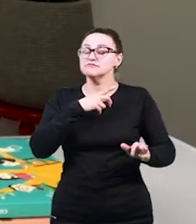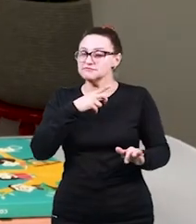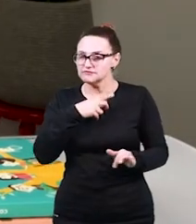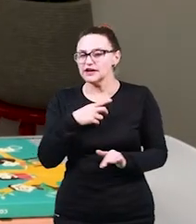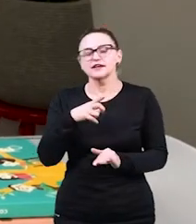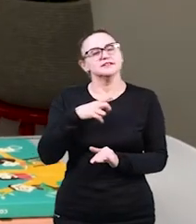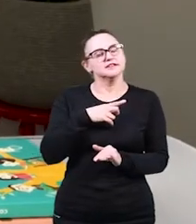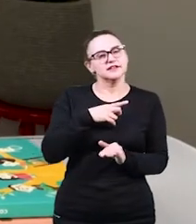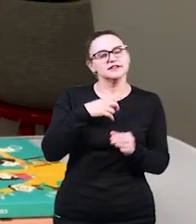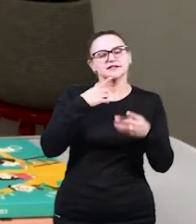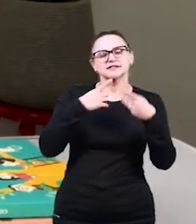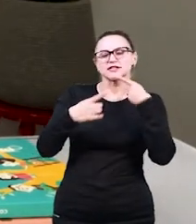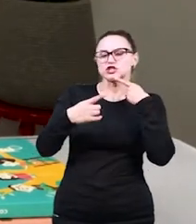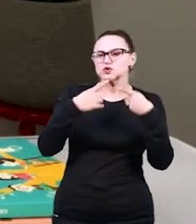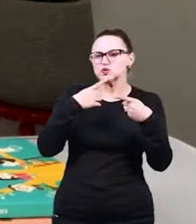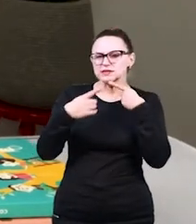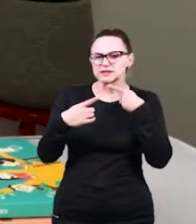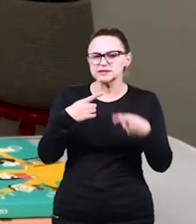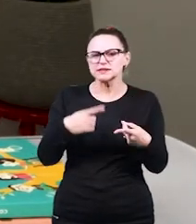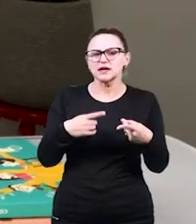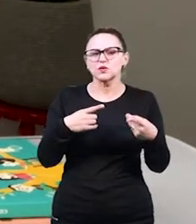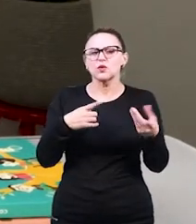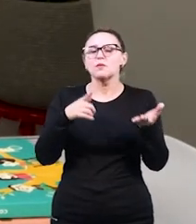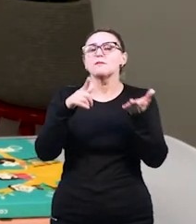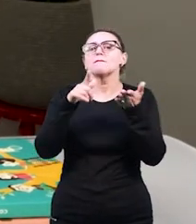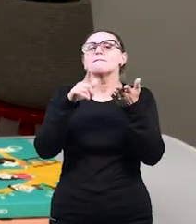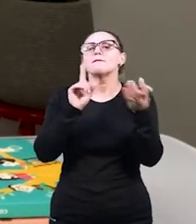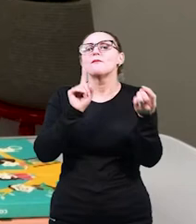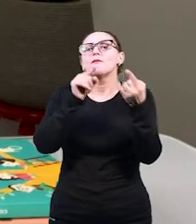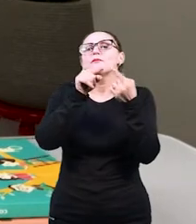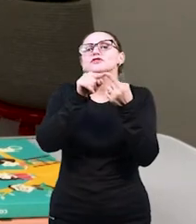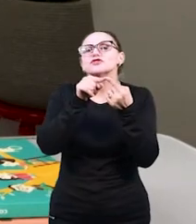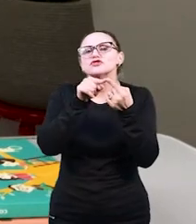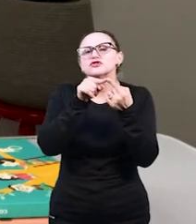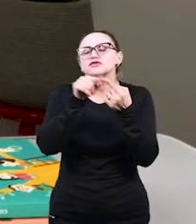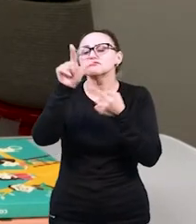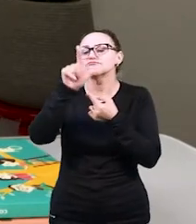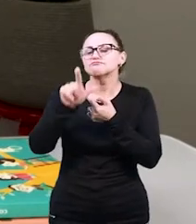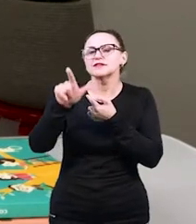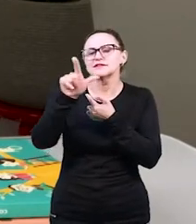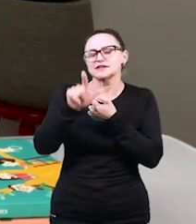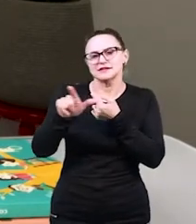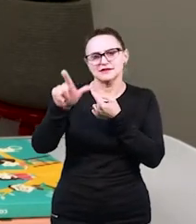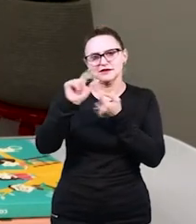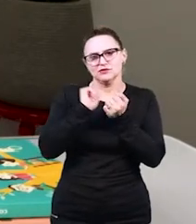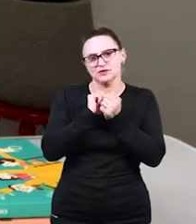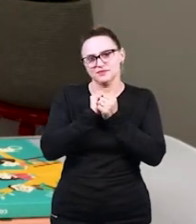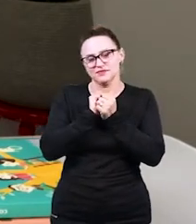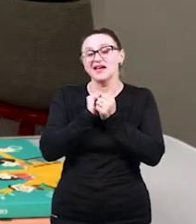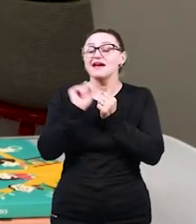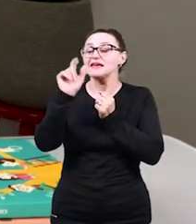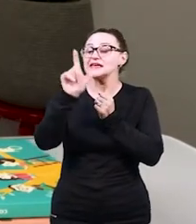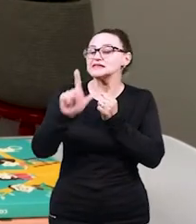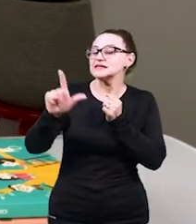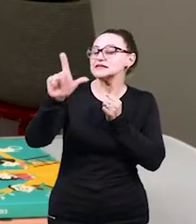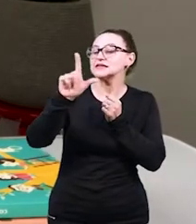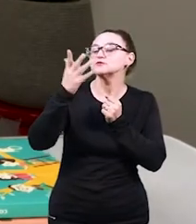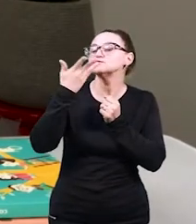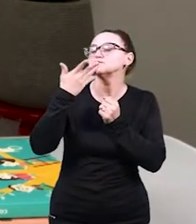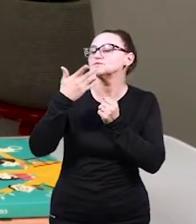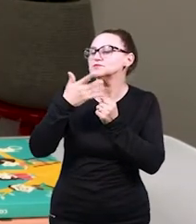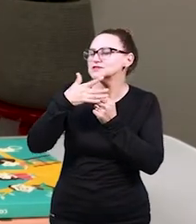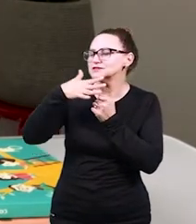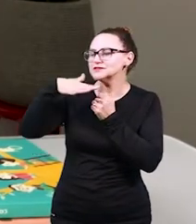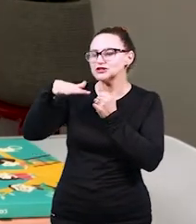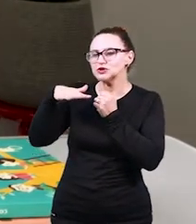existir essa discussão de qual que é o papel dessa literatura, de qual que é o caráter dessa literatura. Em se tratando da literatura infantil,